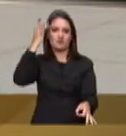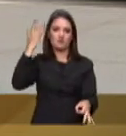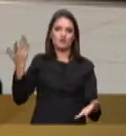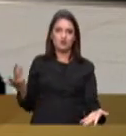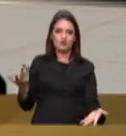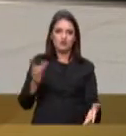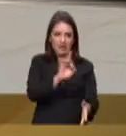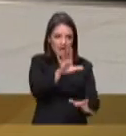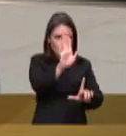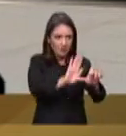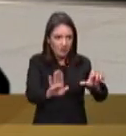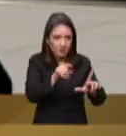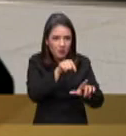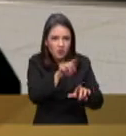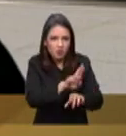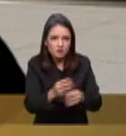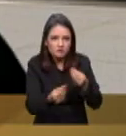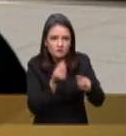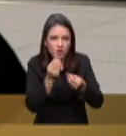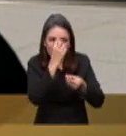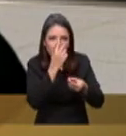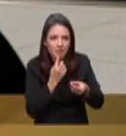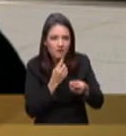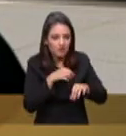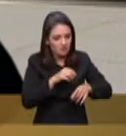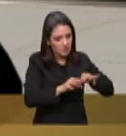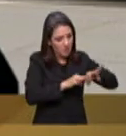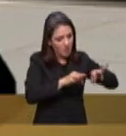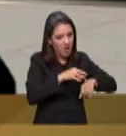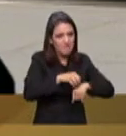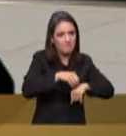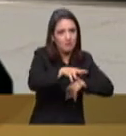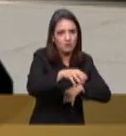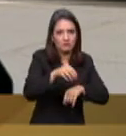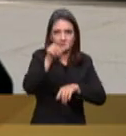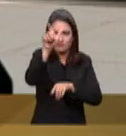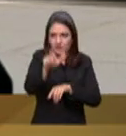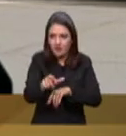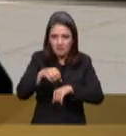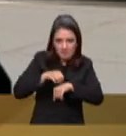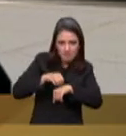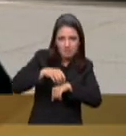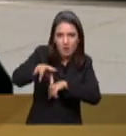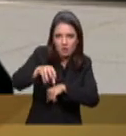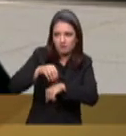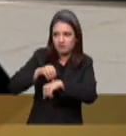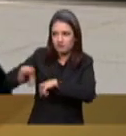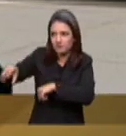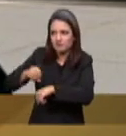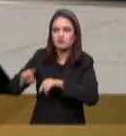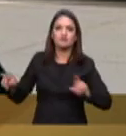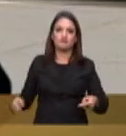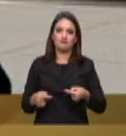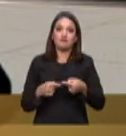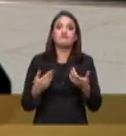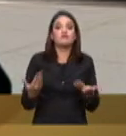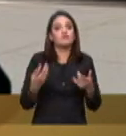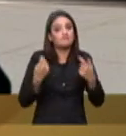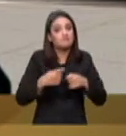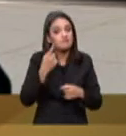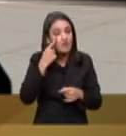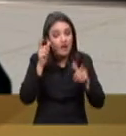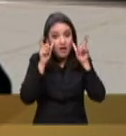eles utilizadas. Trata-se, a meu ver, de um modelo passivo de profundo exame de constitucionalidade, por suas implicações para